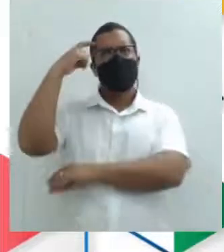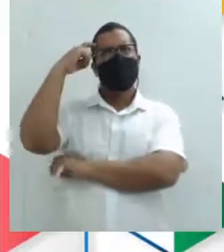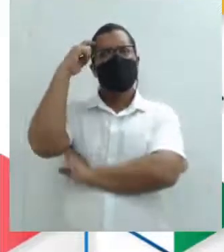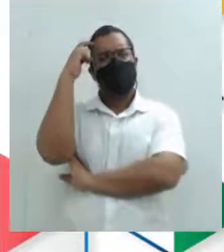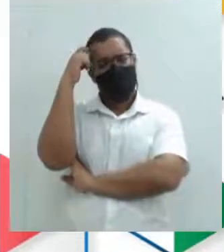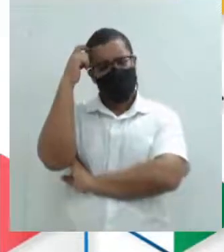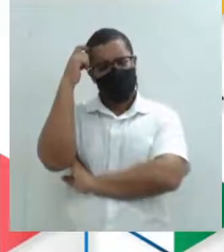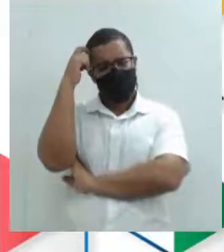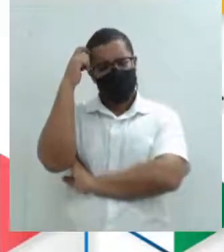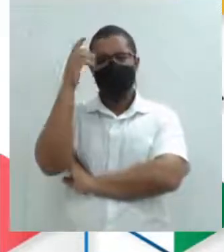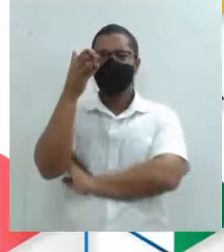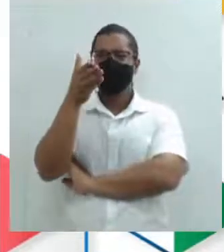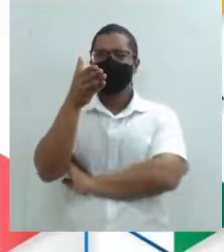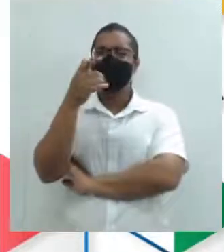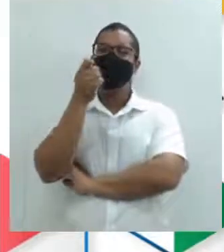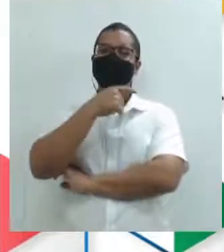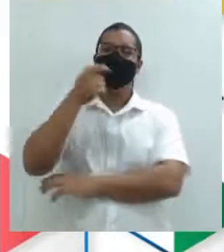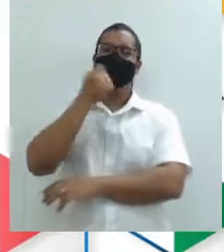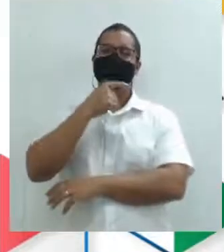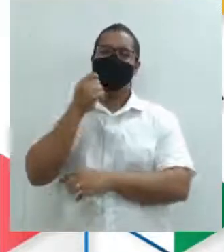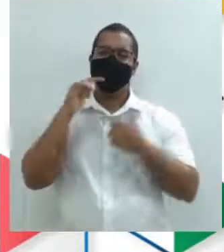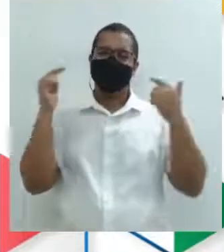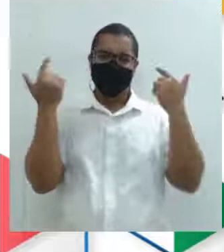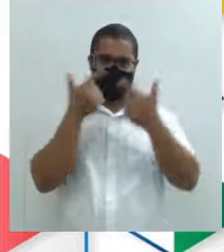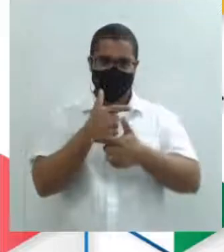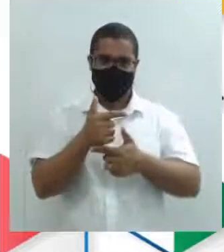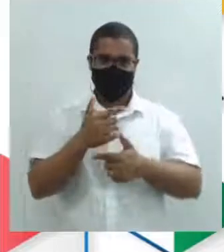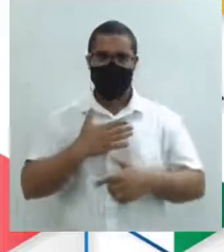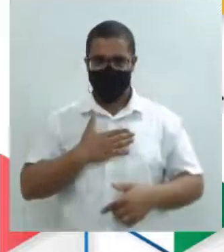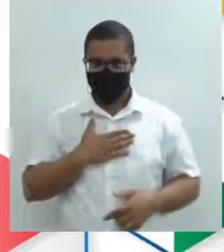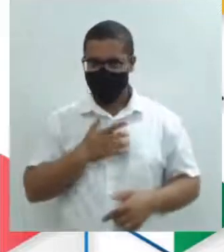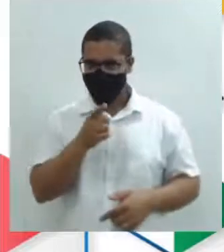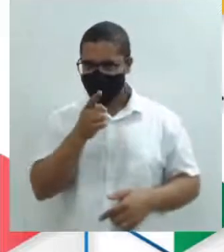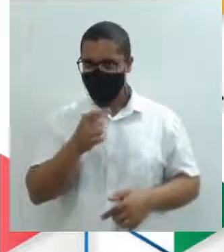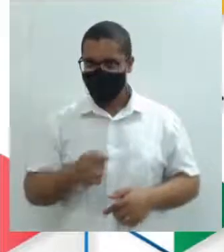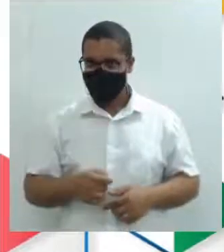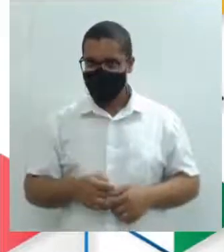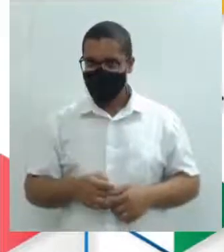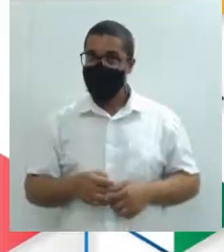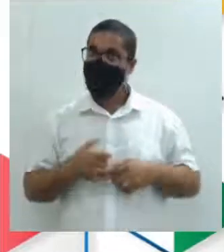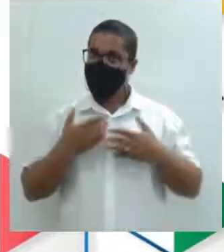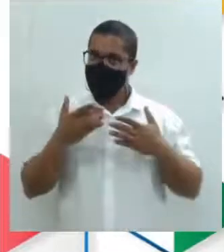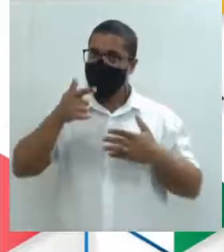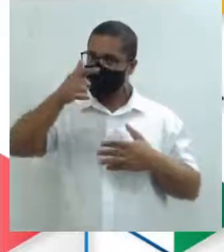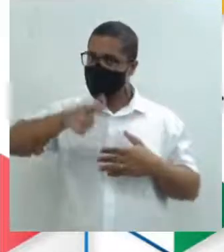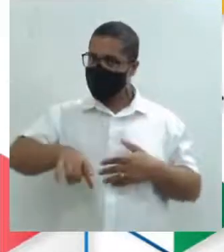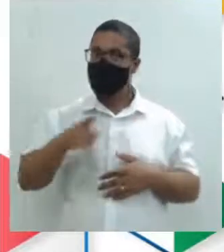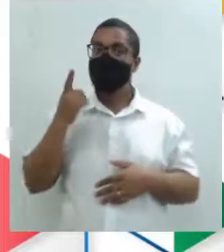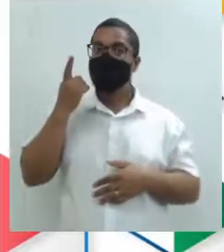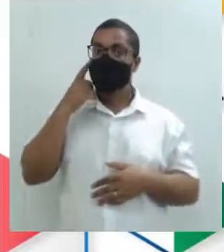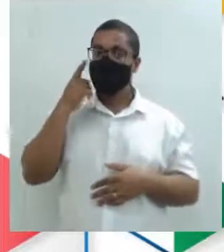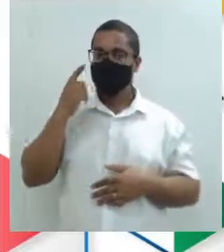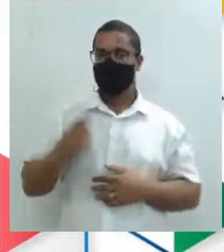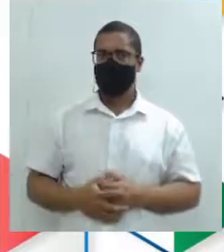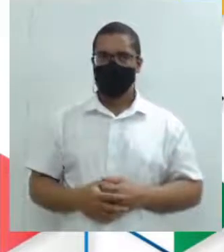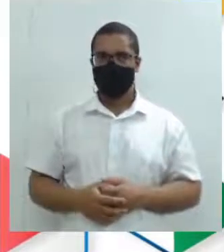se divertir um pouco, certo? Gostaram dessa segunda tirinha? Tem mais, vamos ver a próxima.